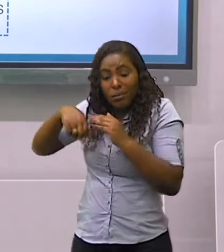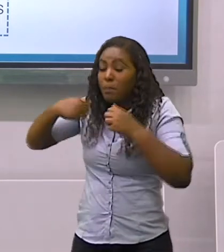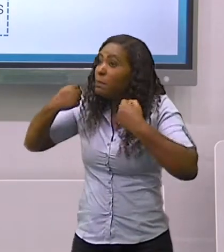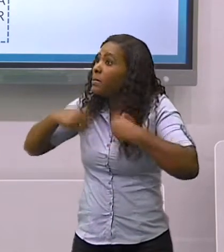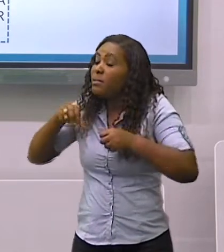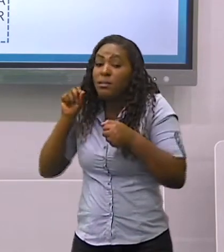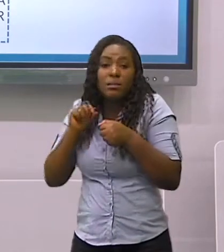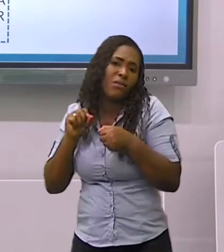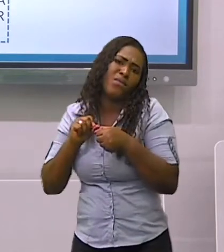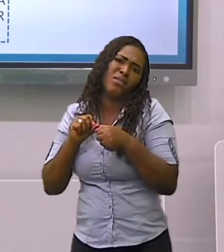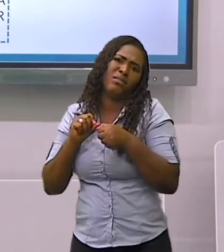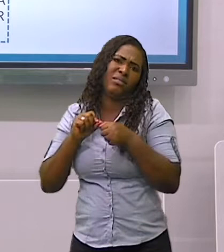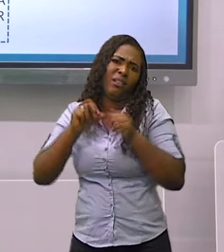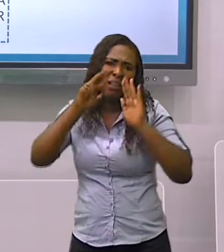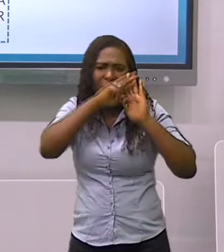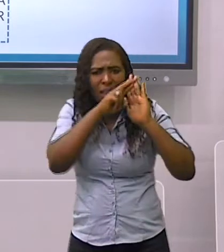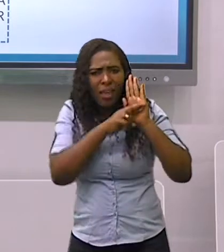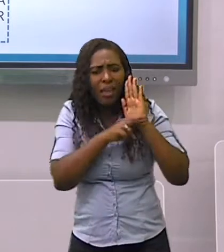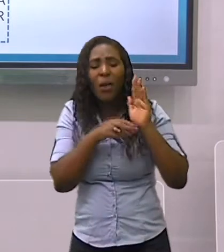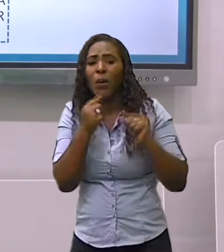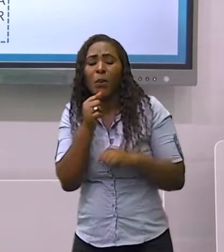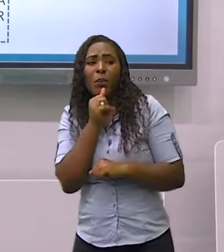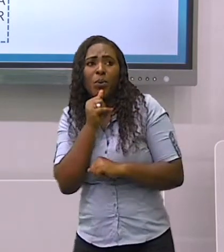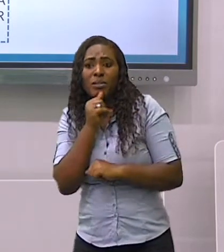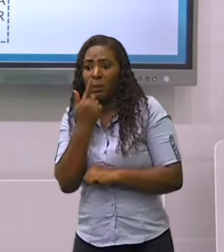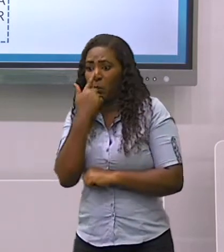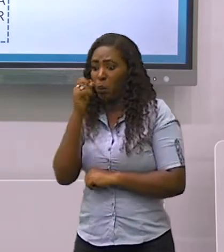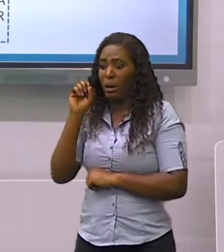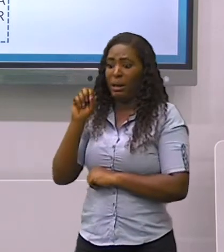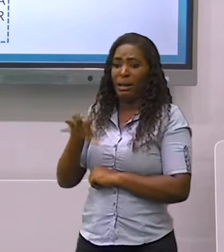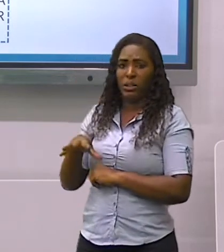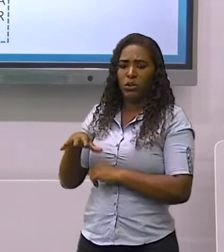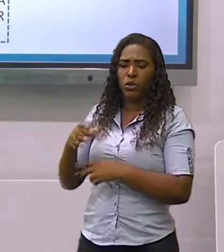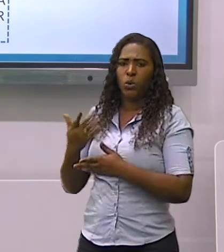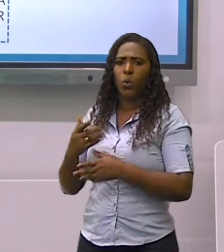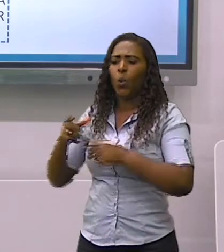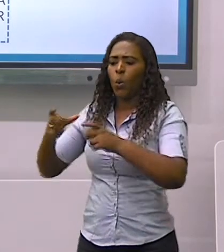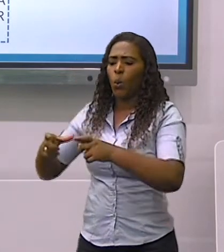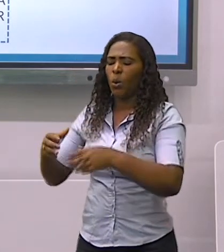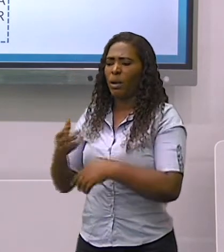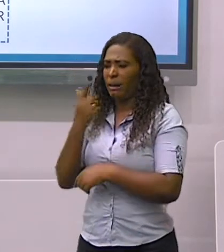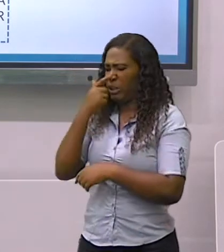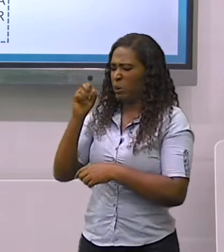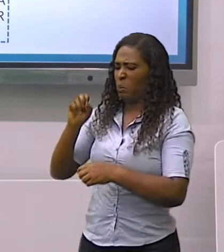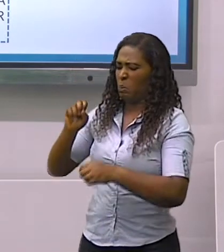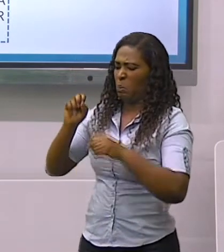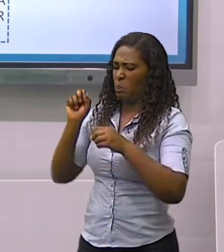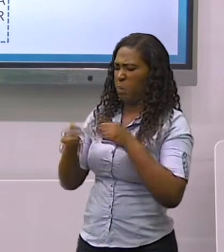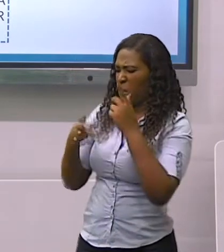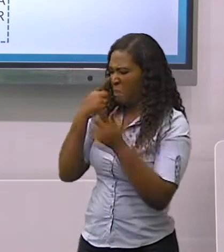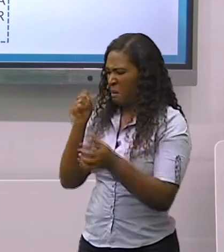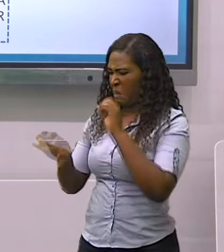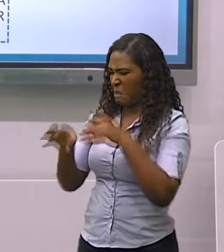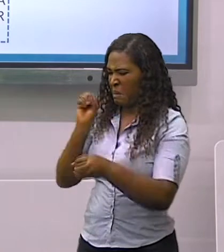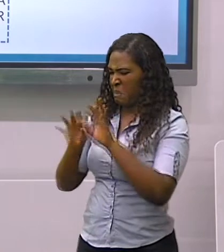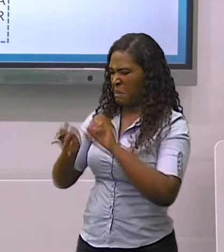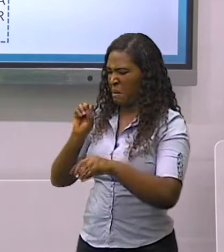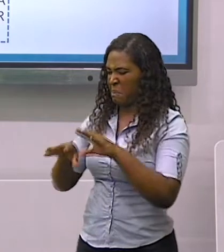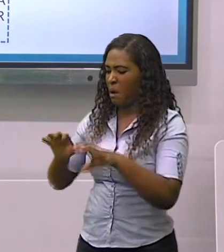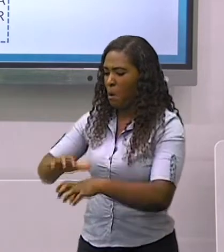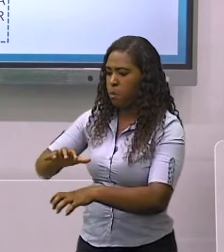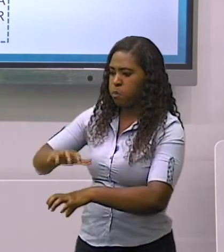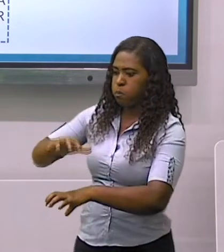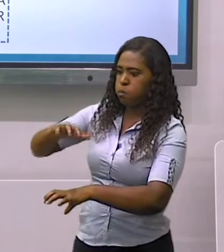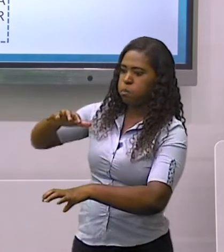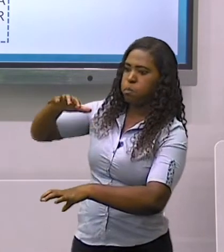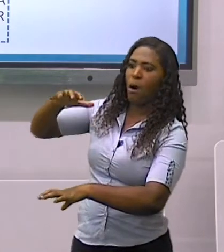espaço de acúmulo de lixo, um uso impróprio. Então, é necessário tomar muito cuidado, zelar